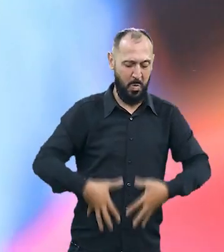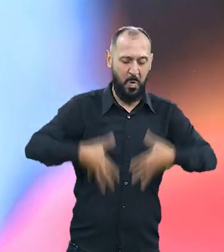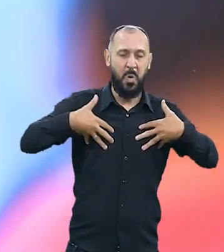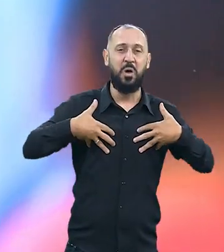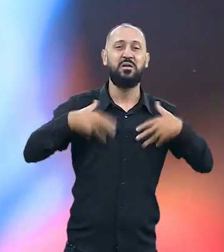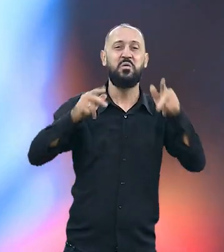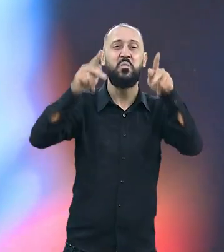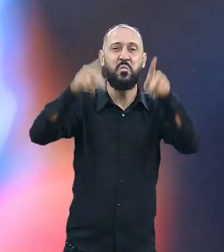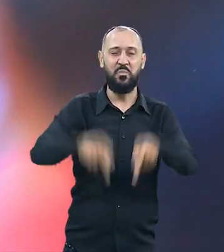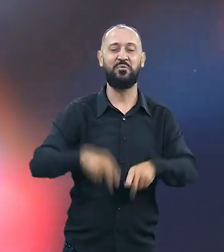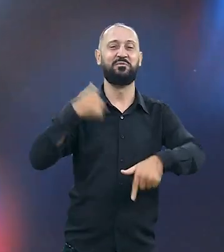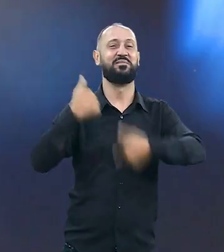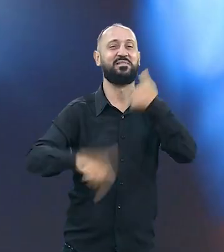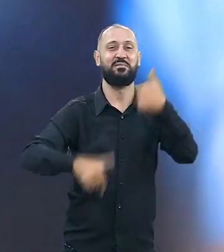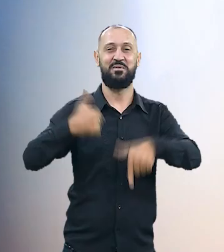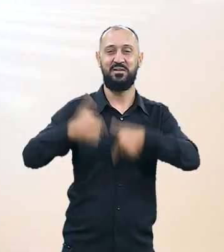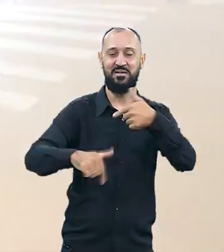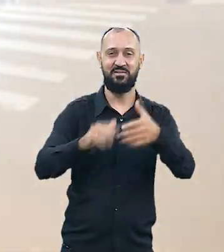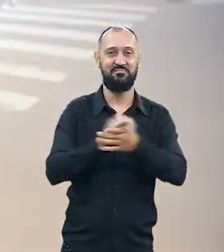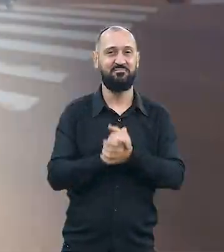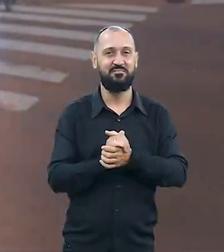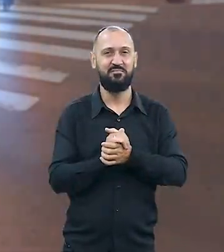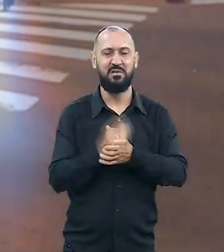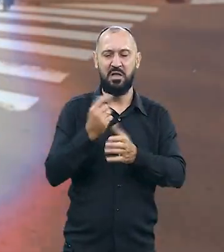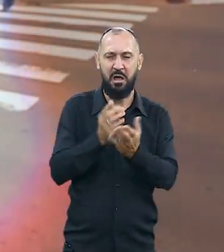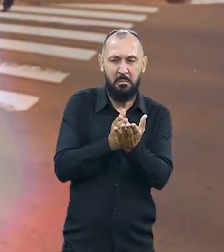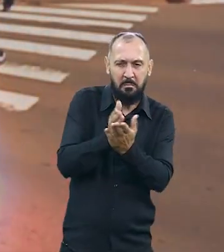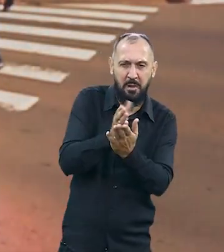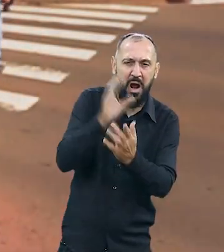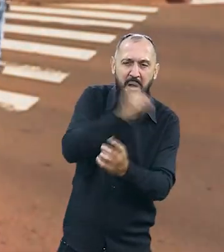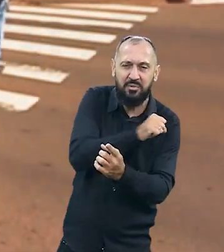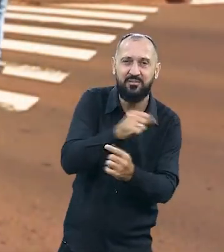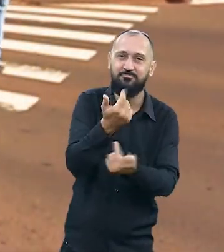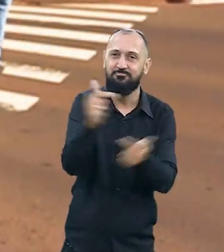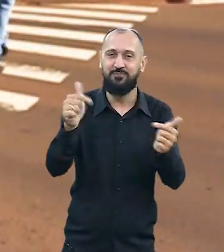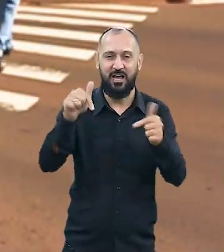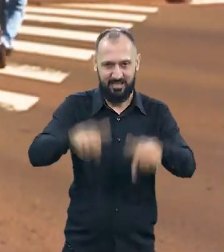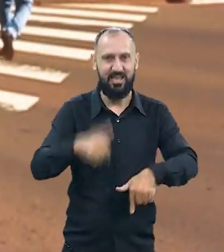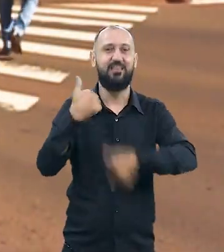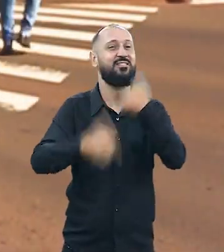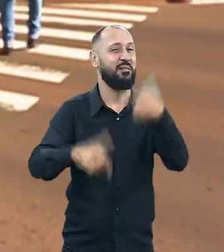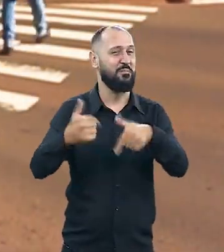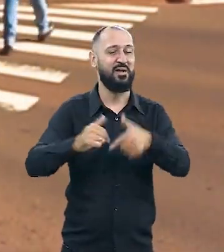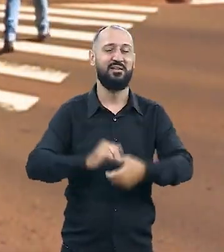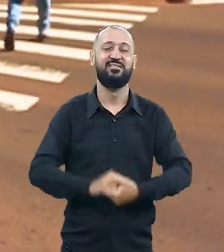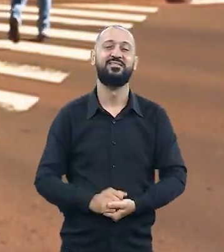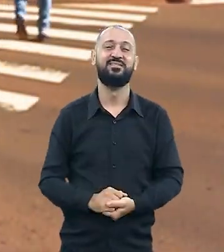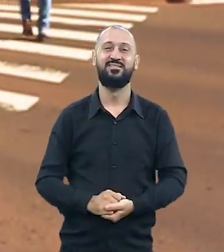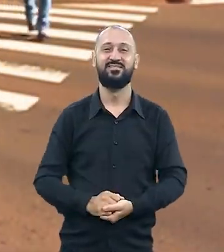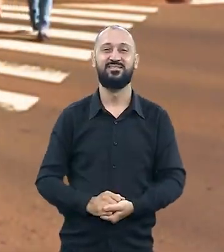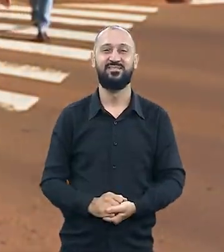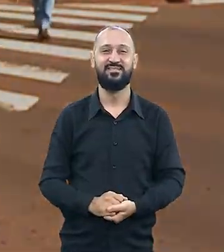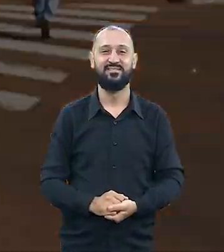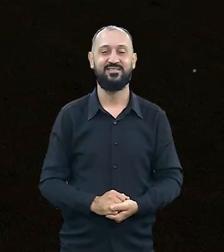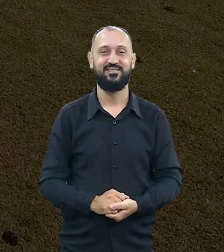ardor e orgulho em ser um povo trabalhador. Não tem atalho. Por aqui é trabalho.